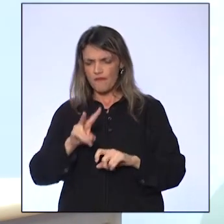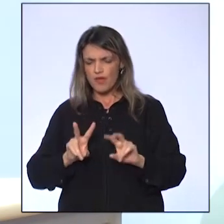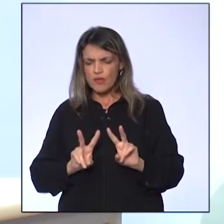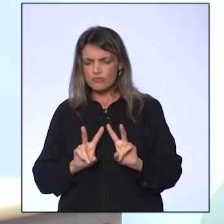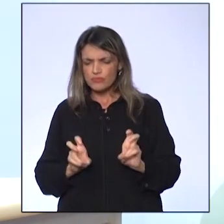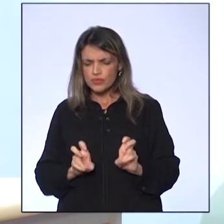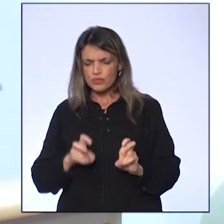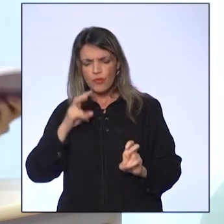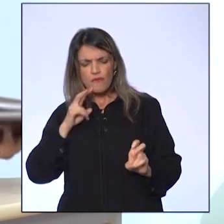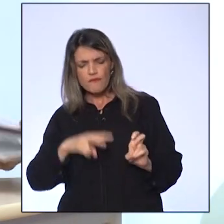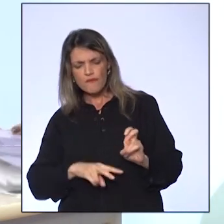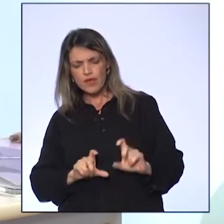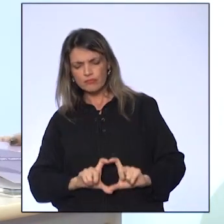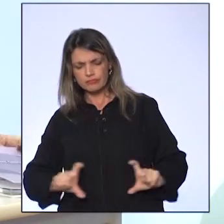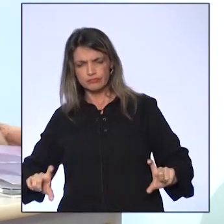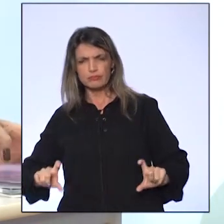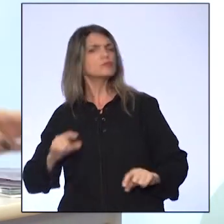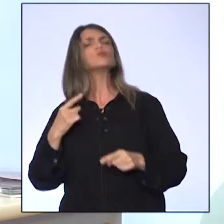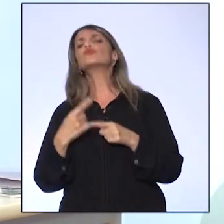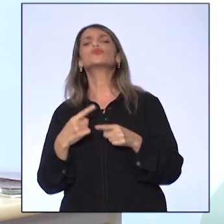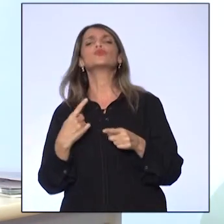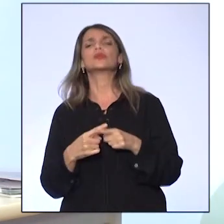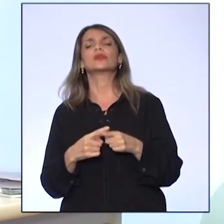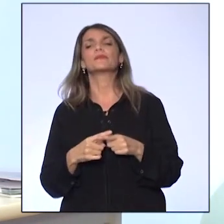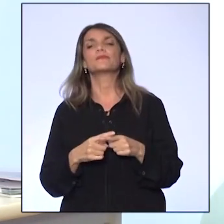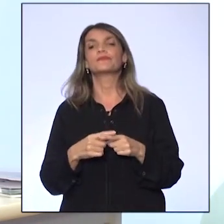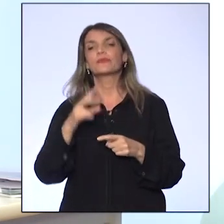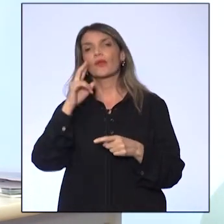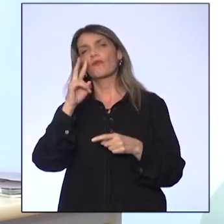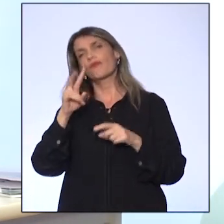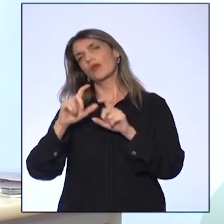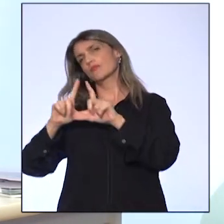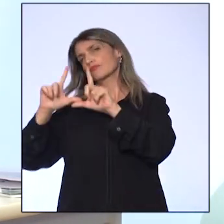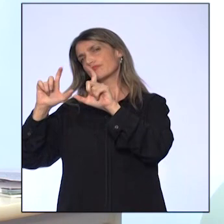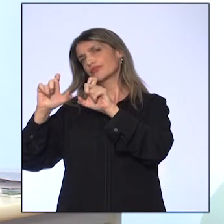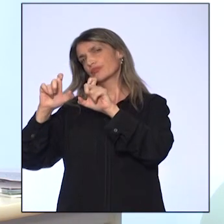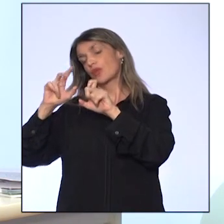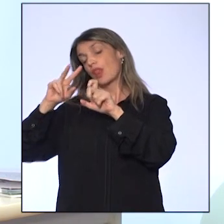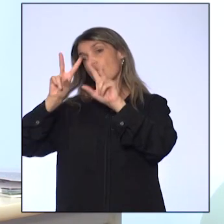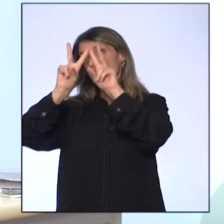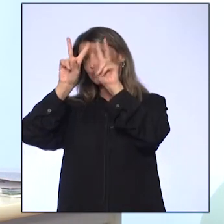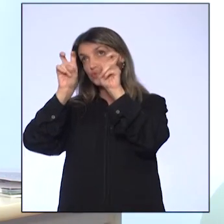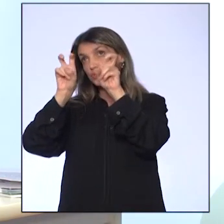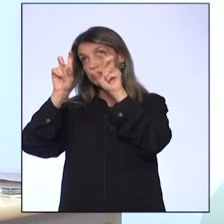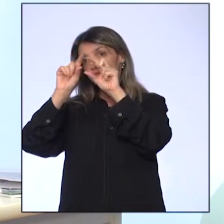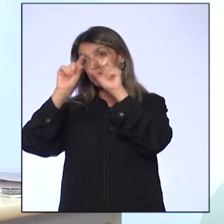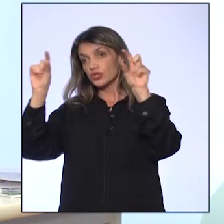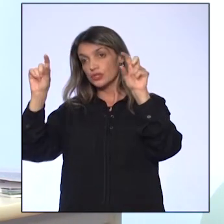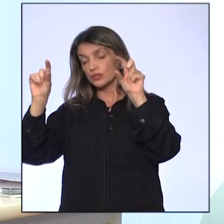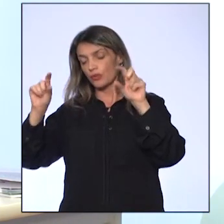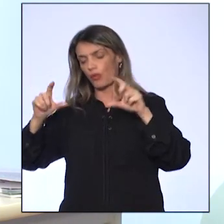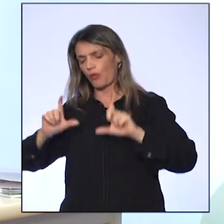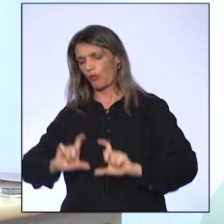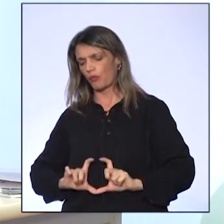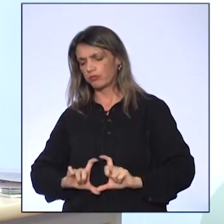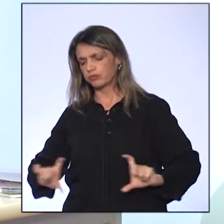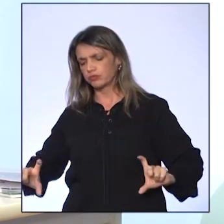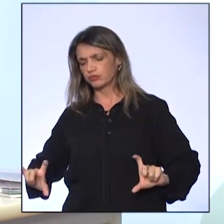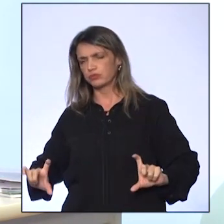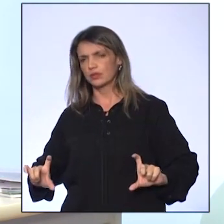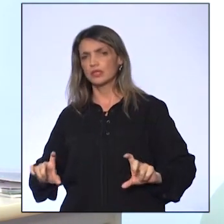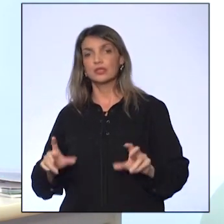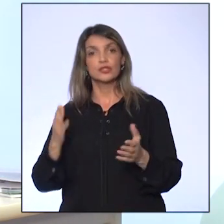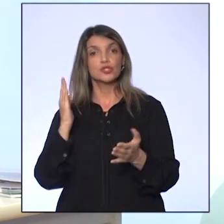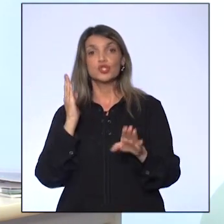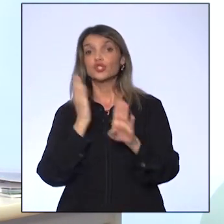Para que isso, gente? Quando você olha a imagem, lê o título e a fonte, você consegue descobrir qual é o assunto do